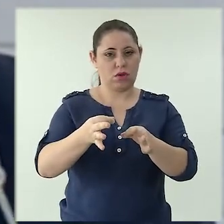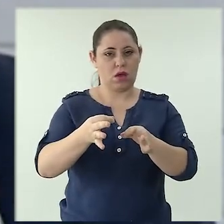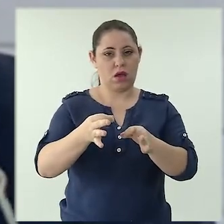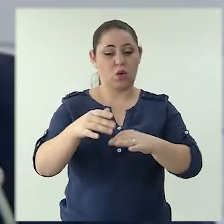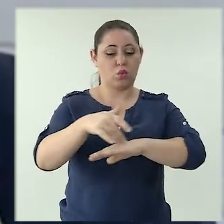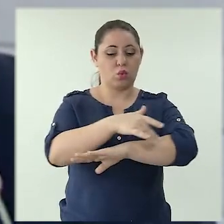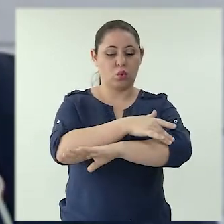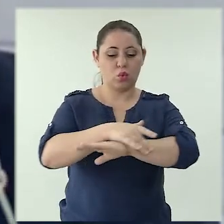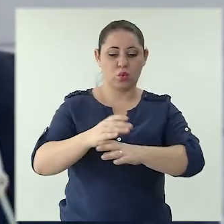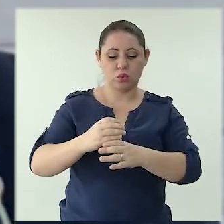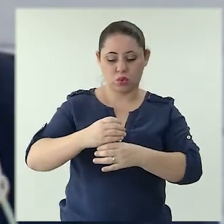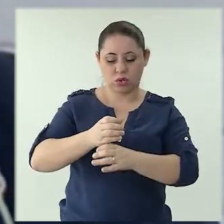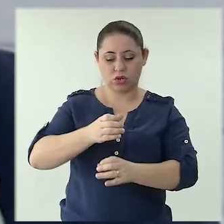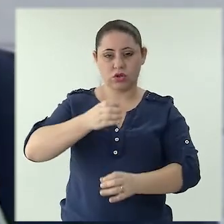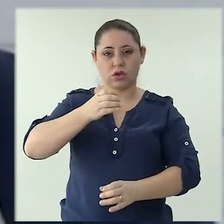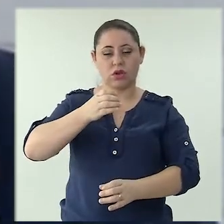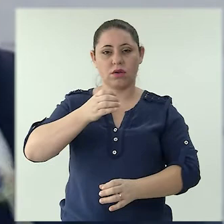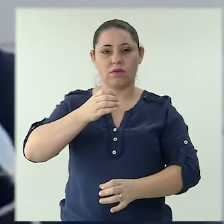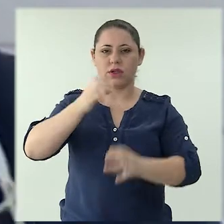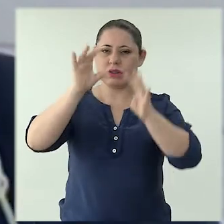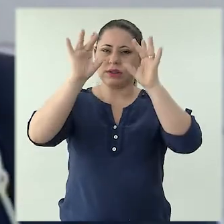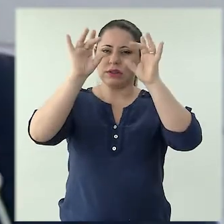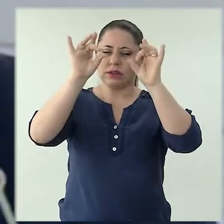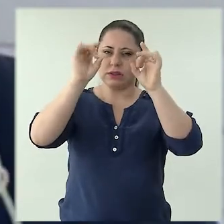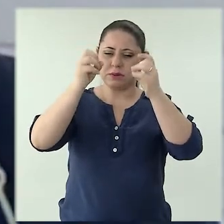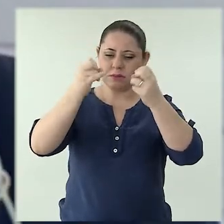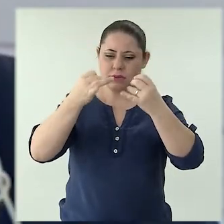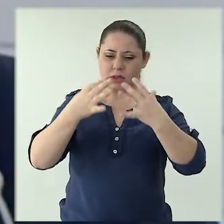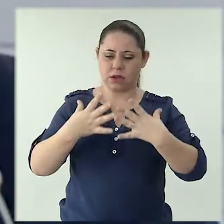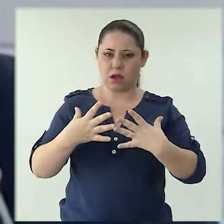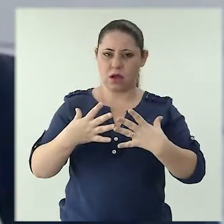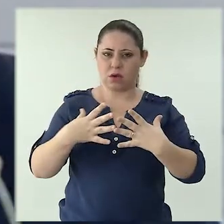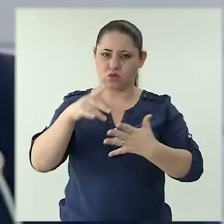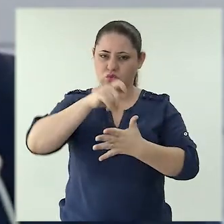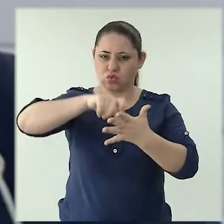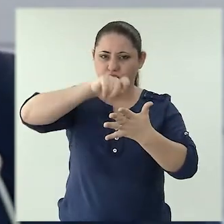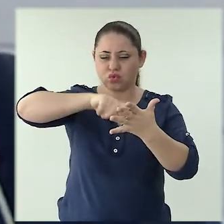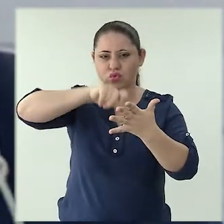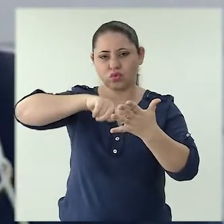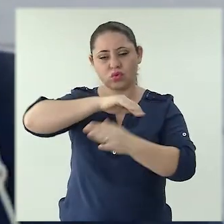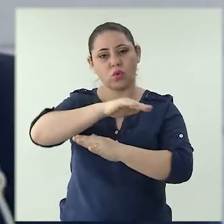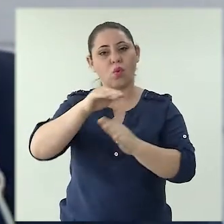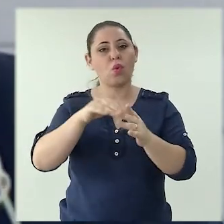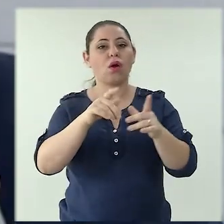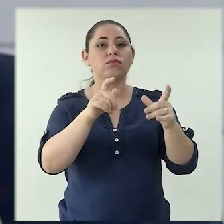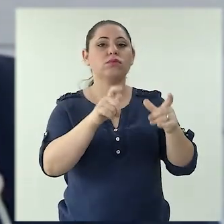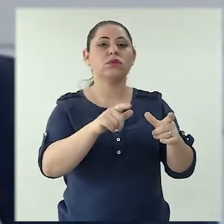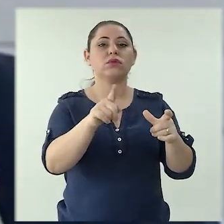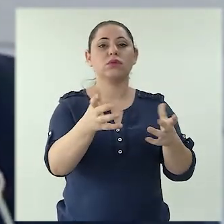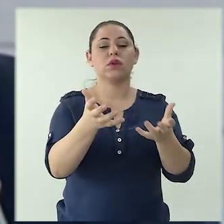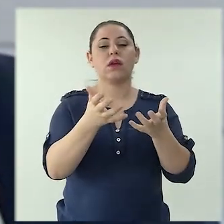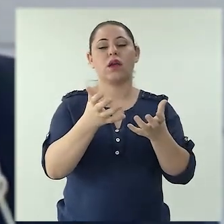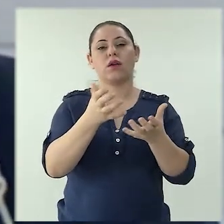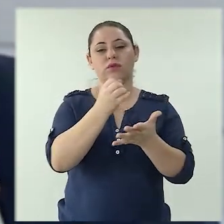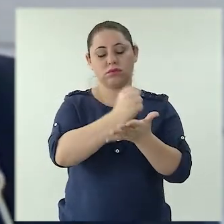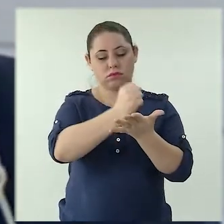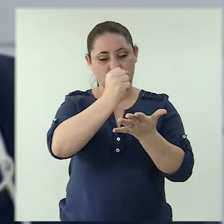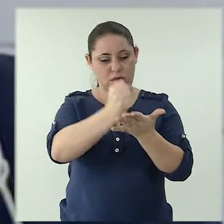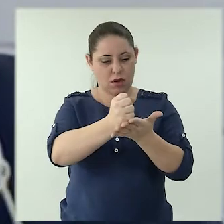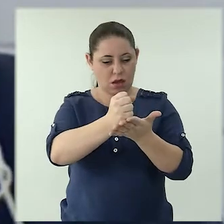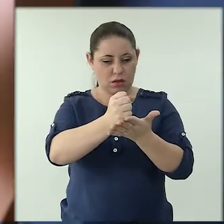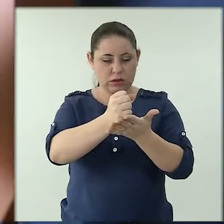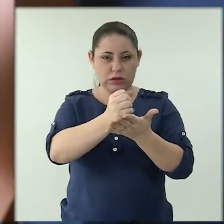o engenheiro vai descrever qual parte aí dentro desse todo, e você vai solicitar, então, desmembramento dessa